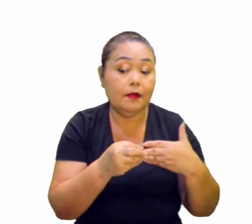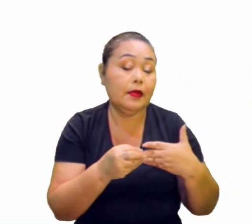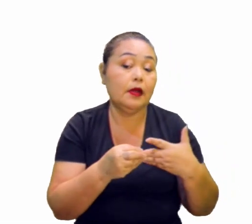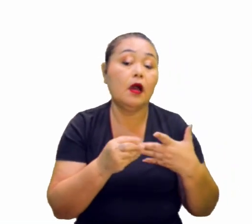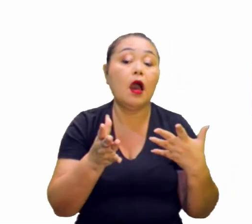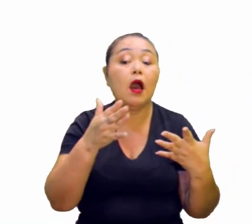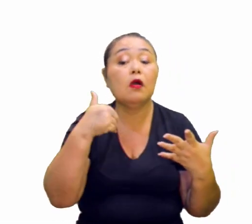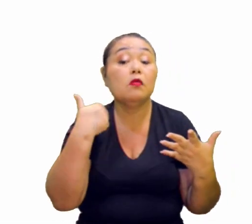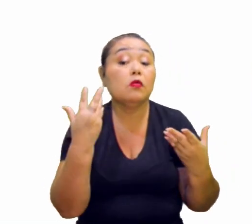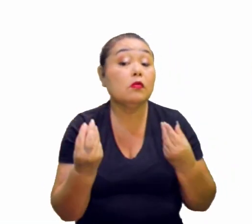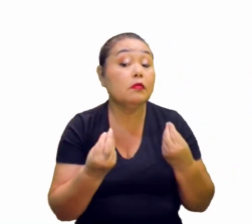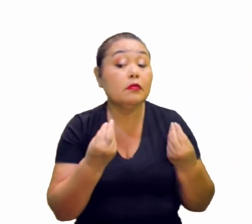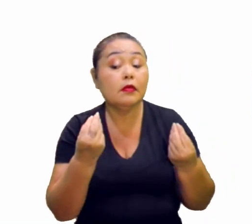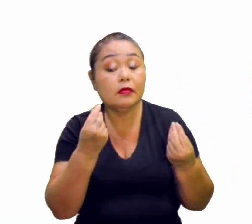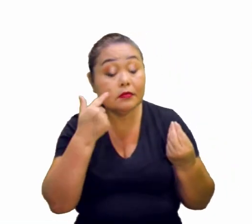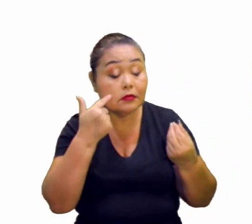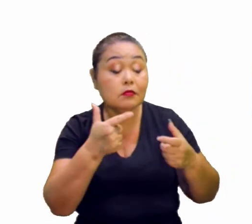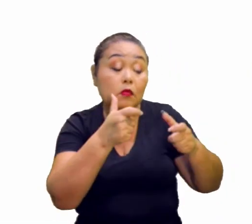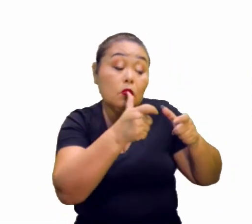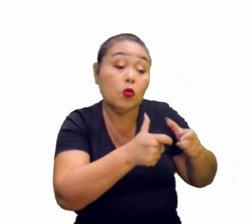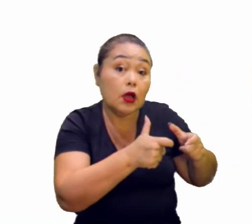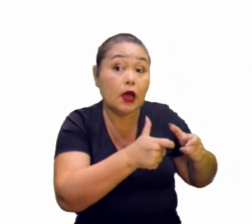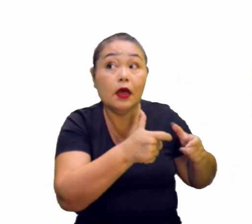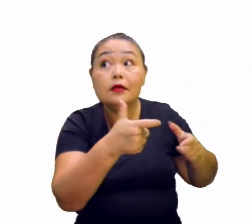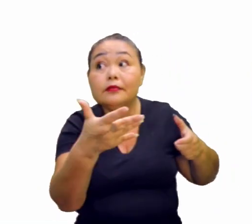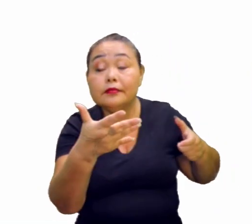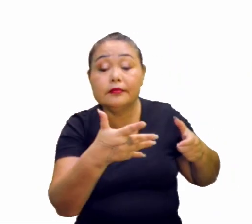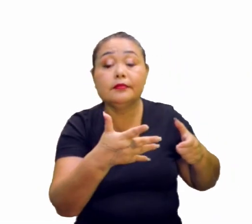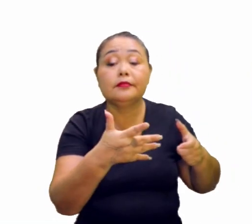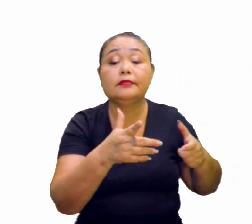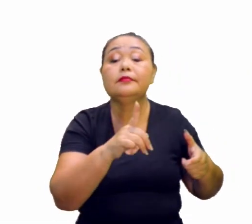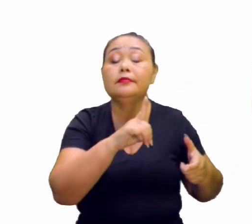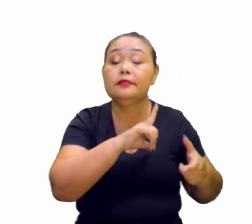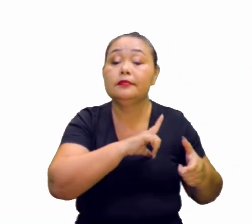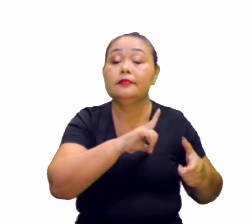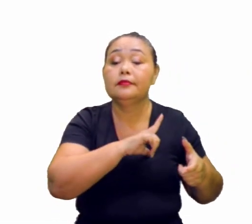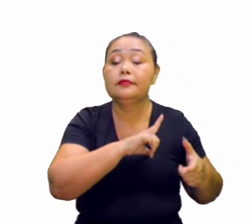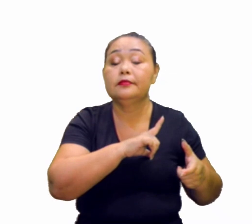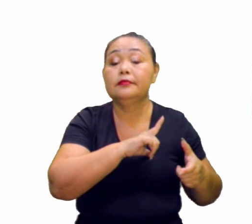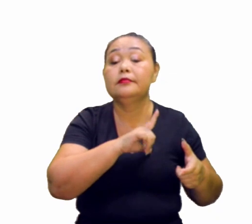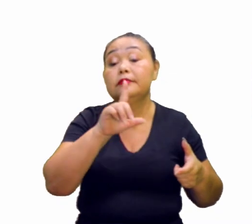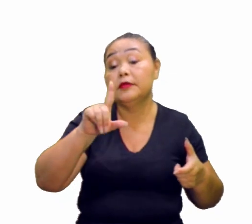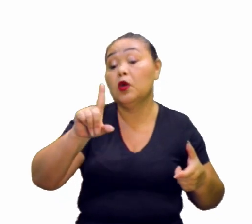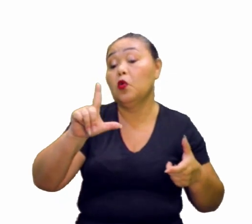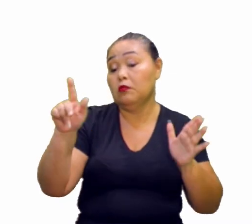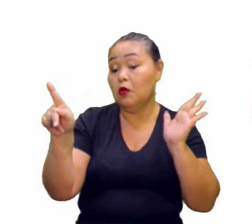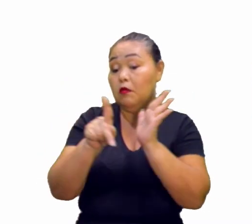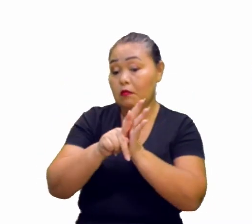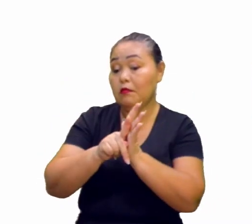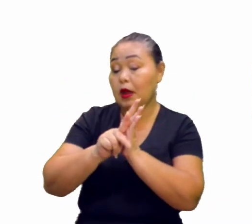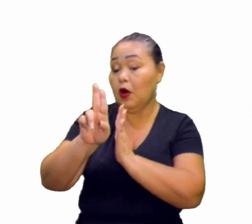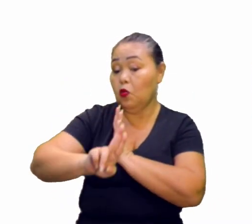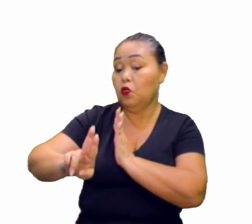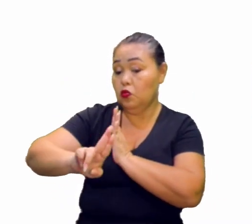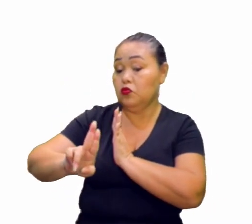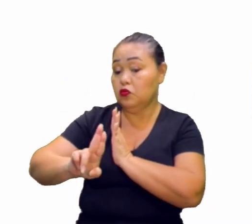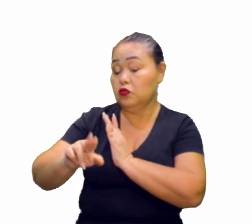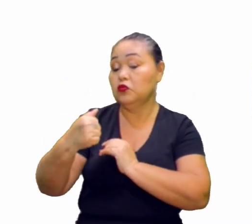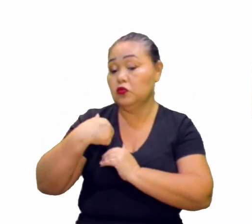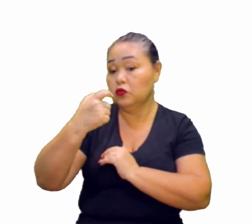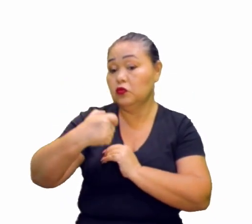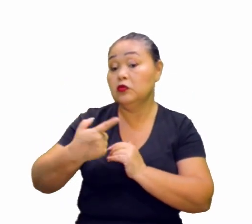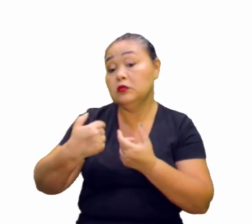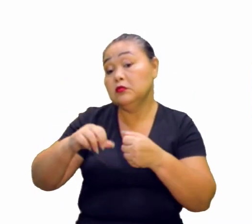são as demandas da minha localidade. Aí eu também posso utilizar como subsistência ou eu posso ter um